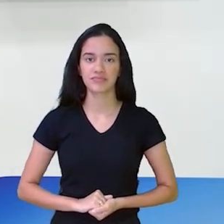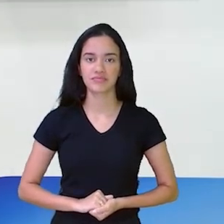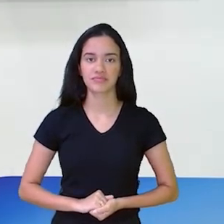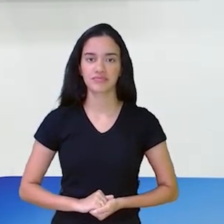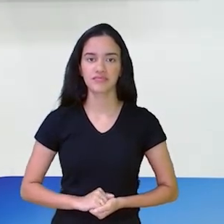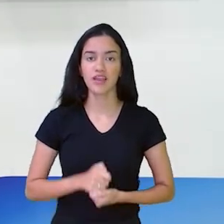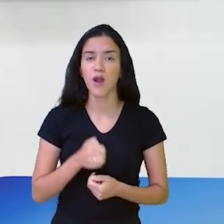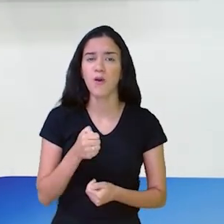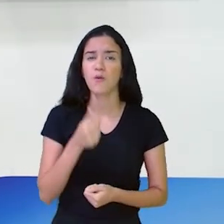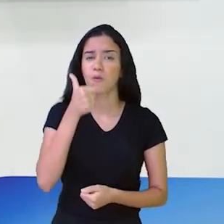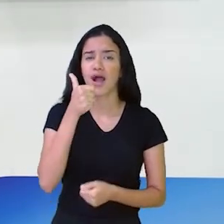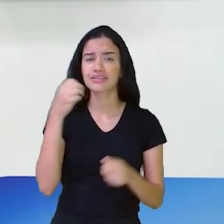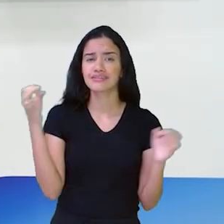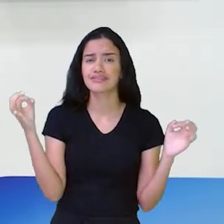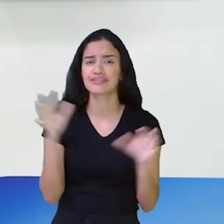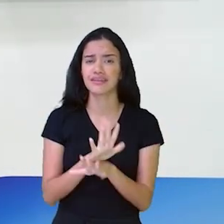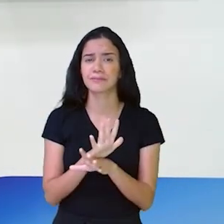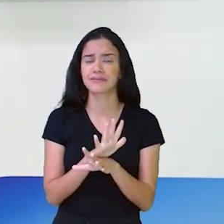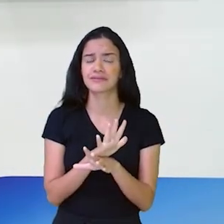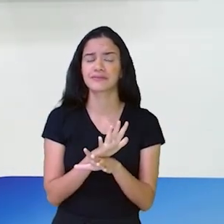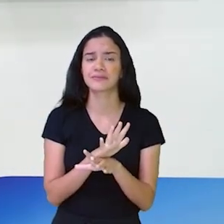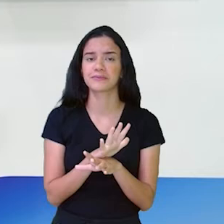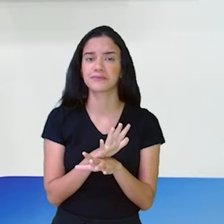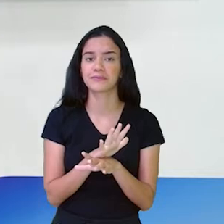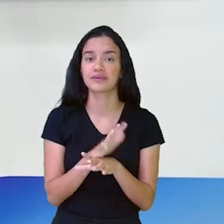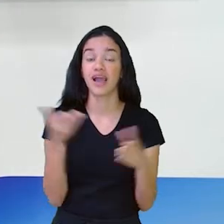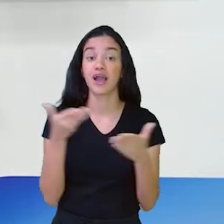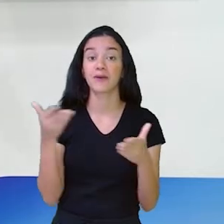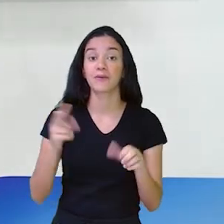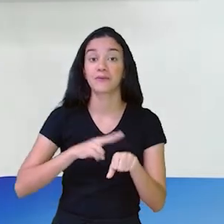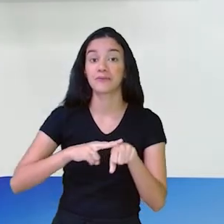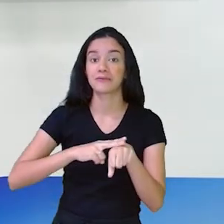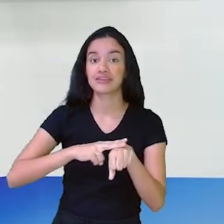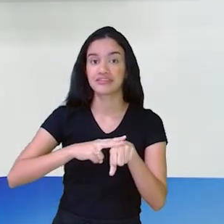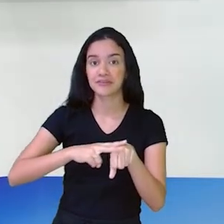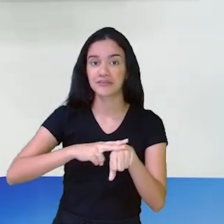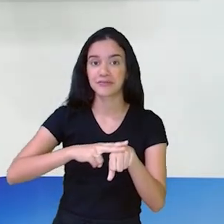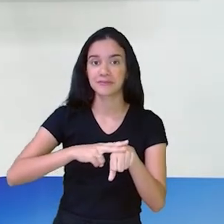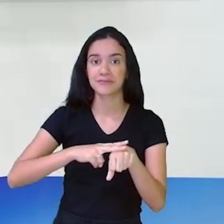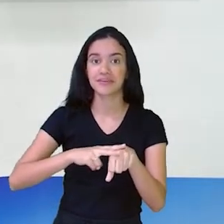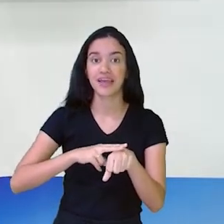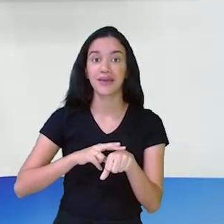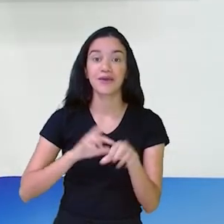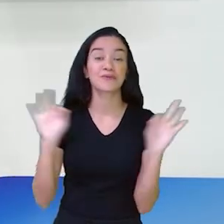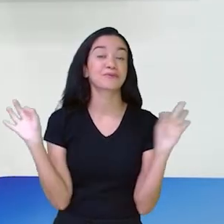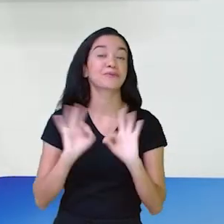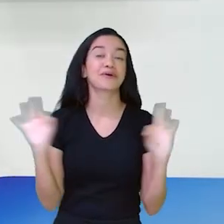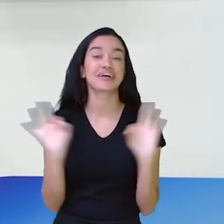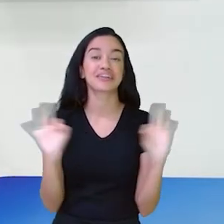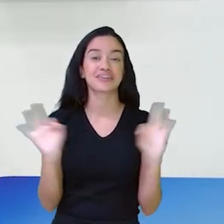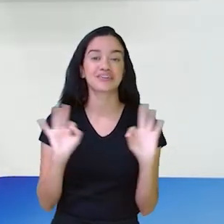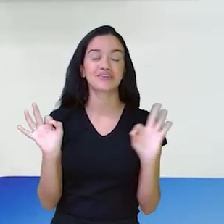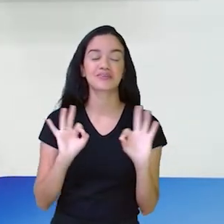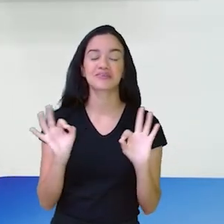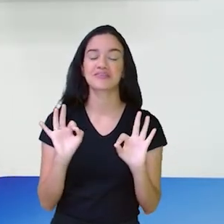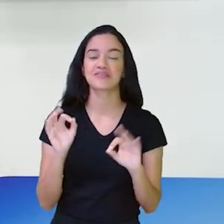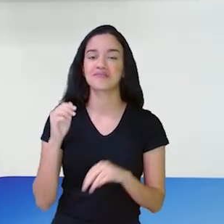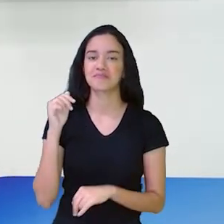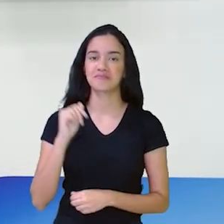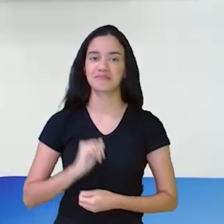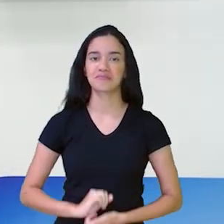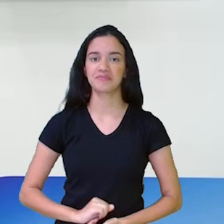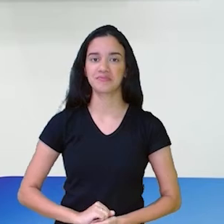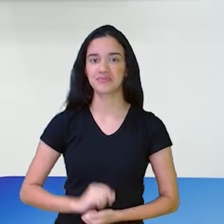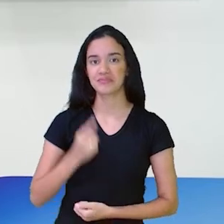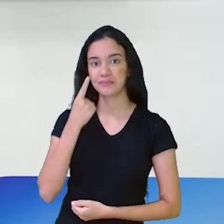Tá quase terminando. Deixa eu pro verde agora. Tô adorando aqui o efeito que tá dando.